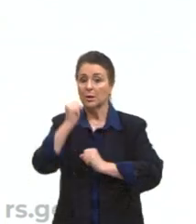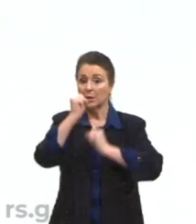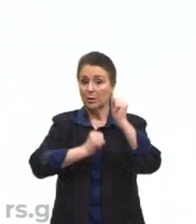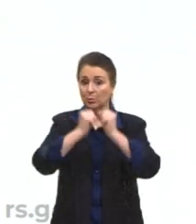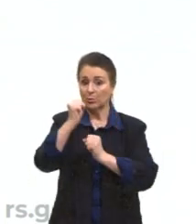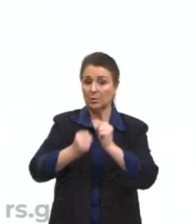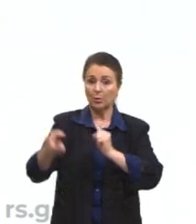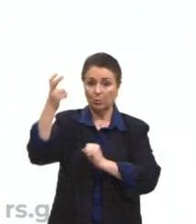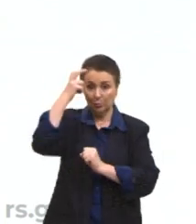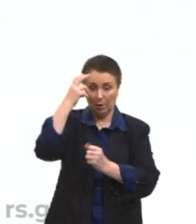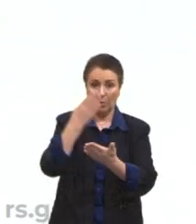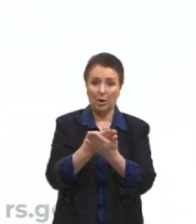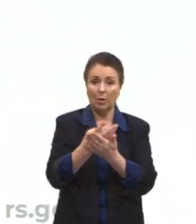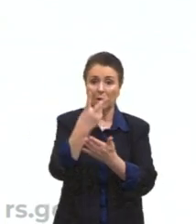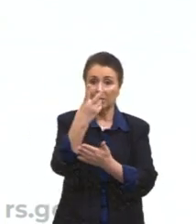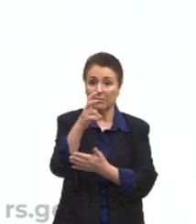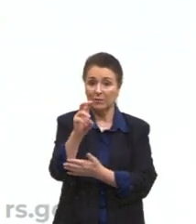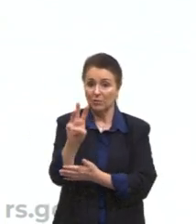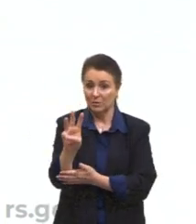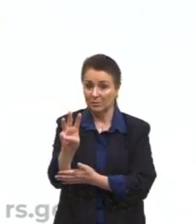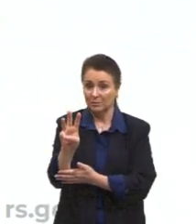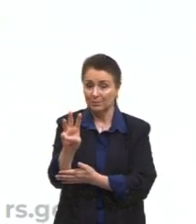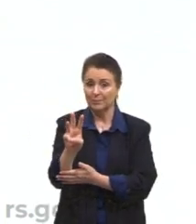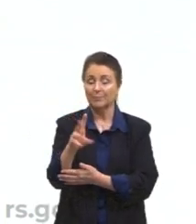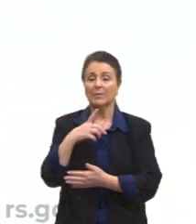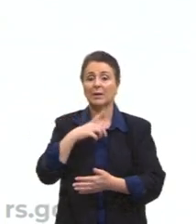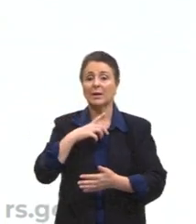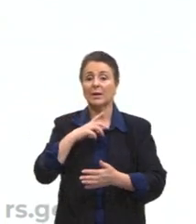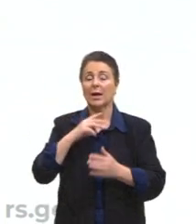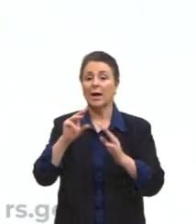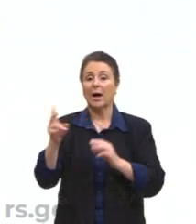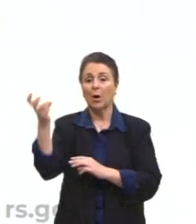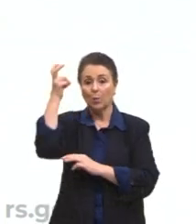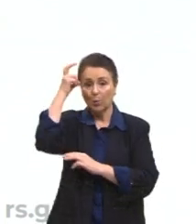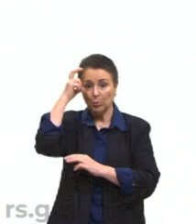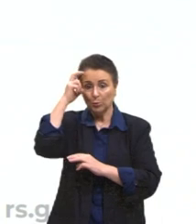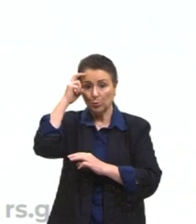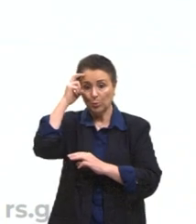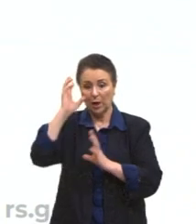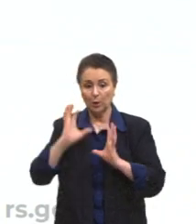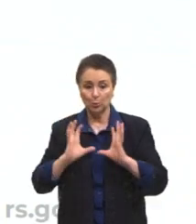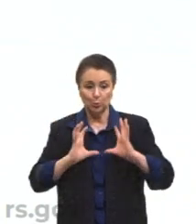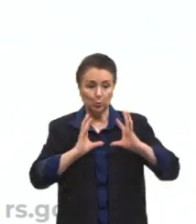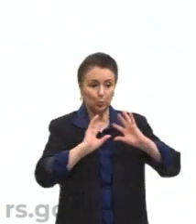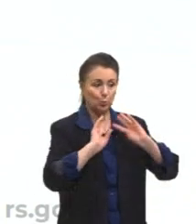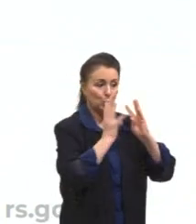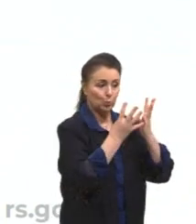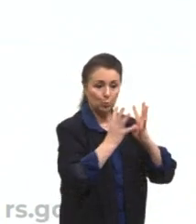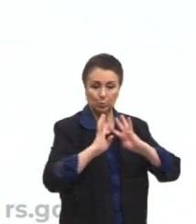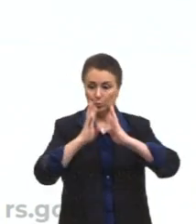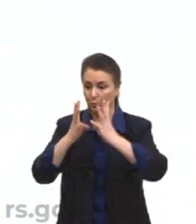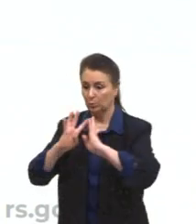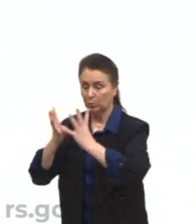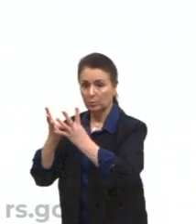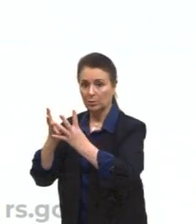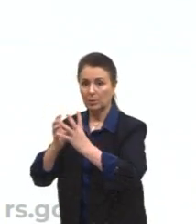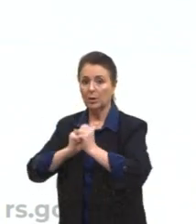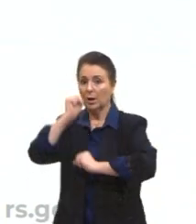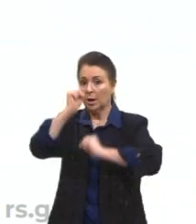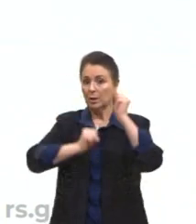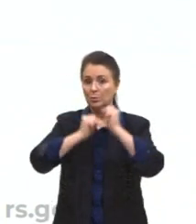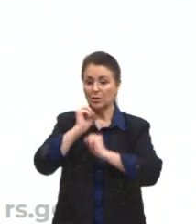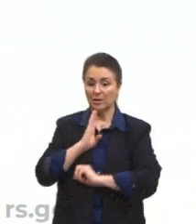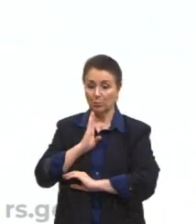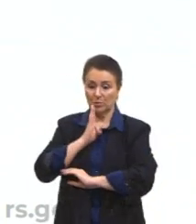de nos conduzir isso né na cultura de massa a produção da indústria cultural já dirigida para o